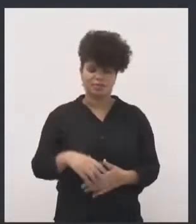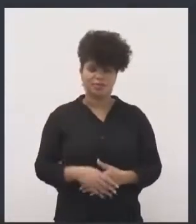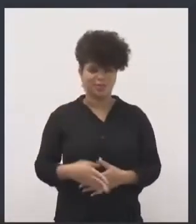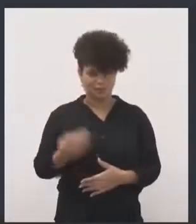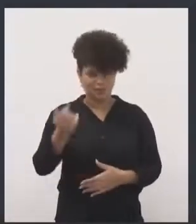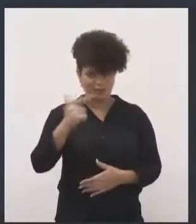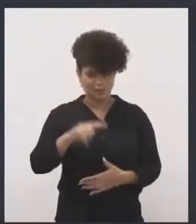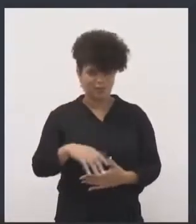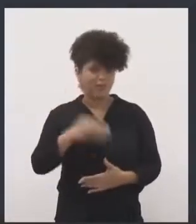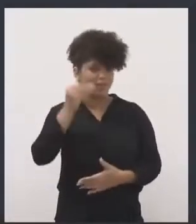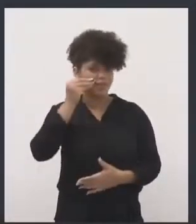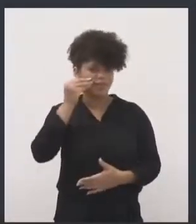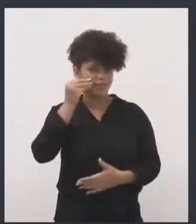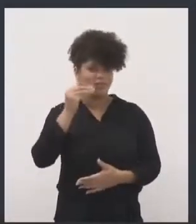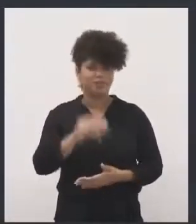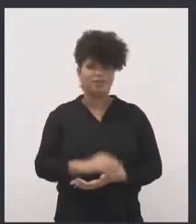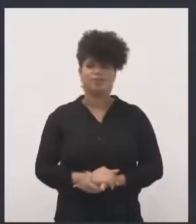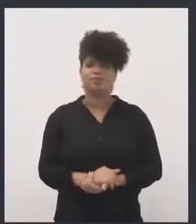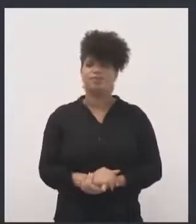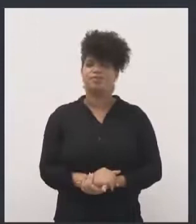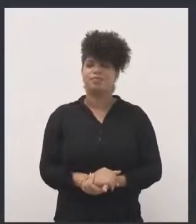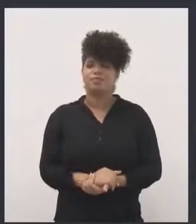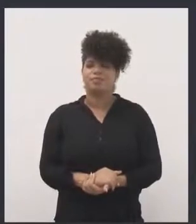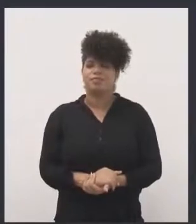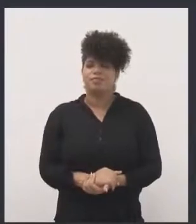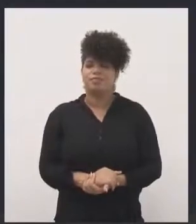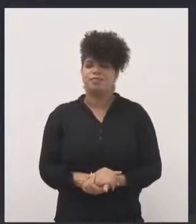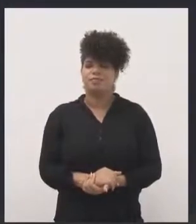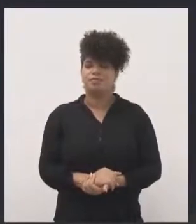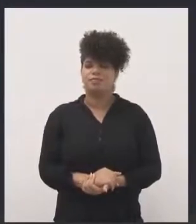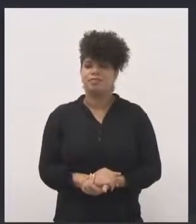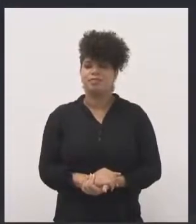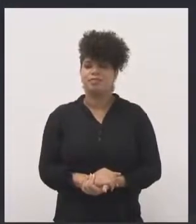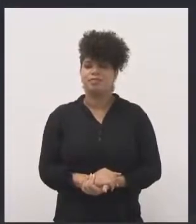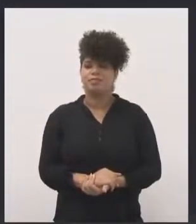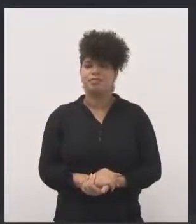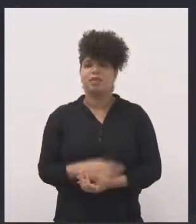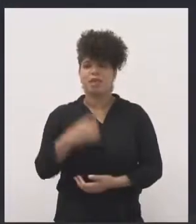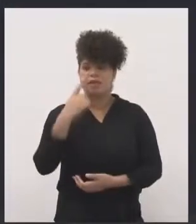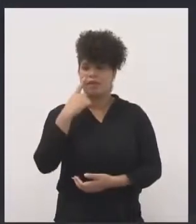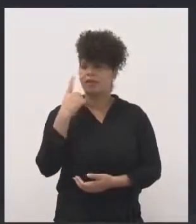então, testar. O estúdio de gravação me dá a sinalização.